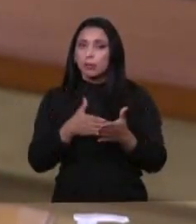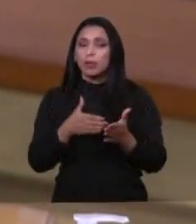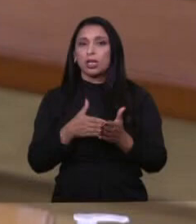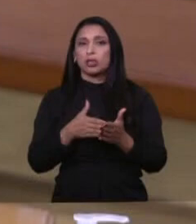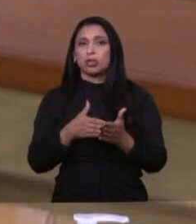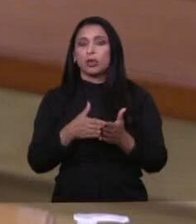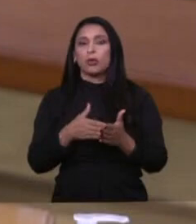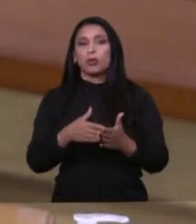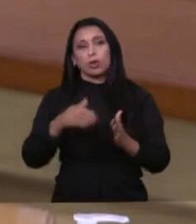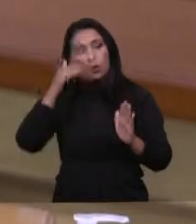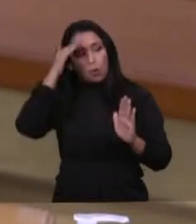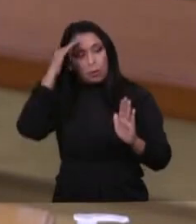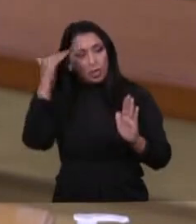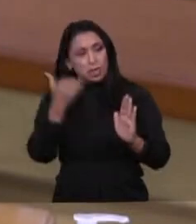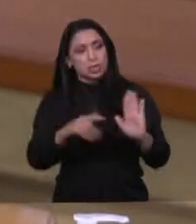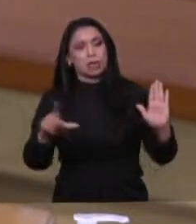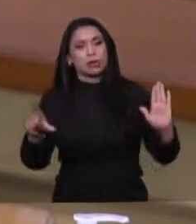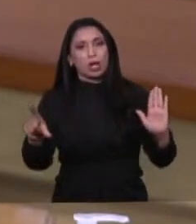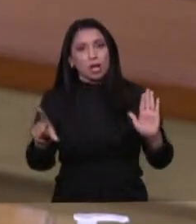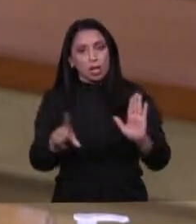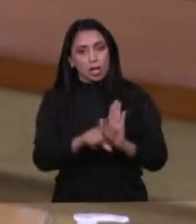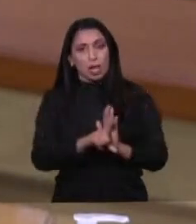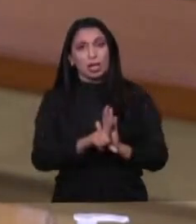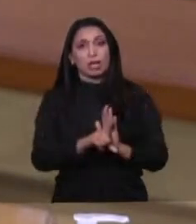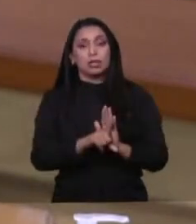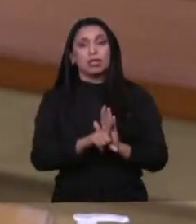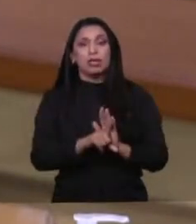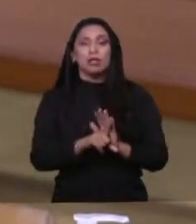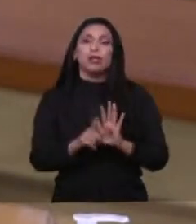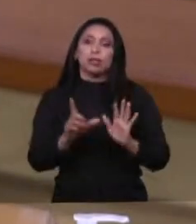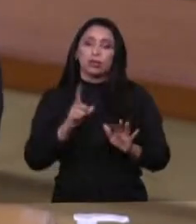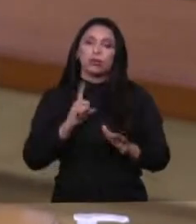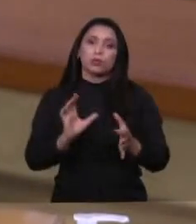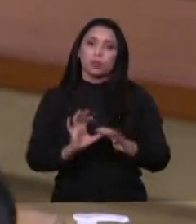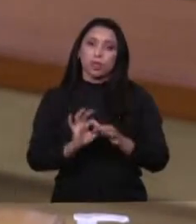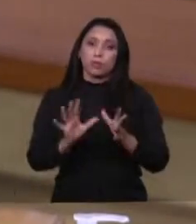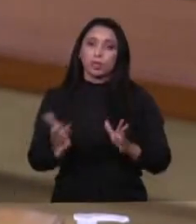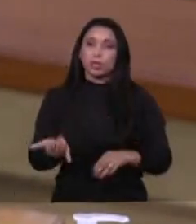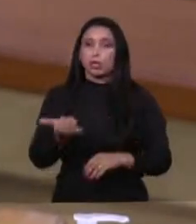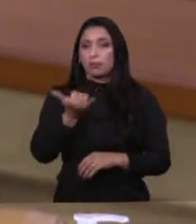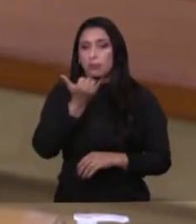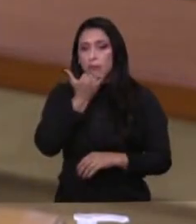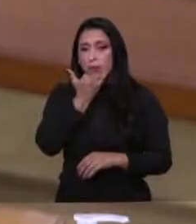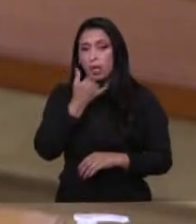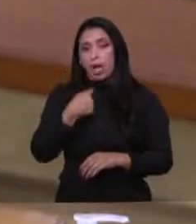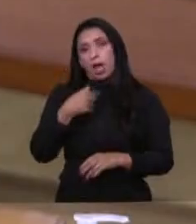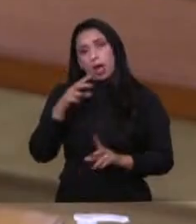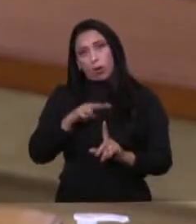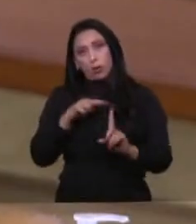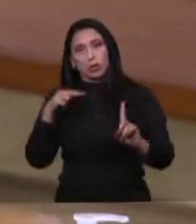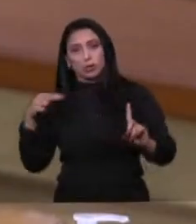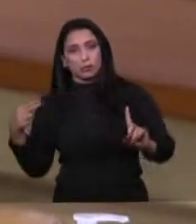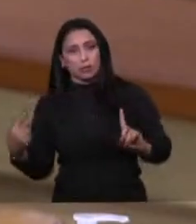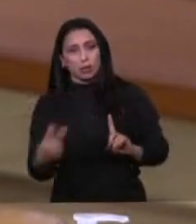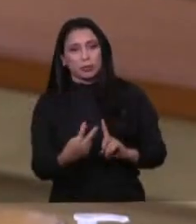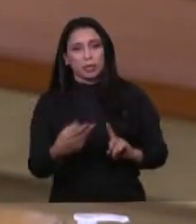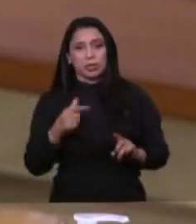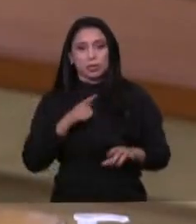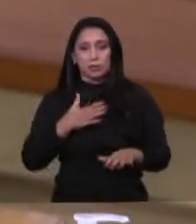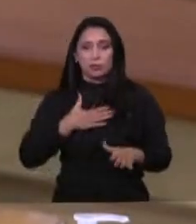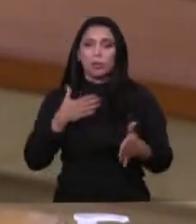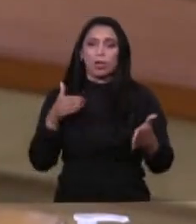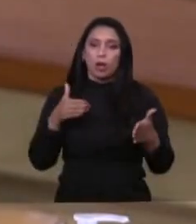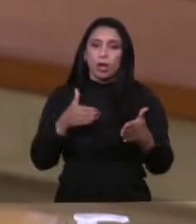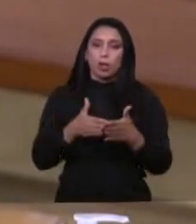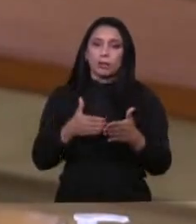legal nos permite, logicamente, com a devida vênia e dentro da minha respectiva limitação